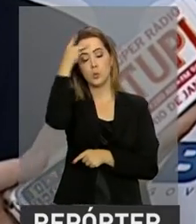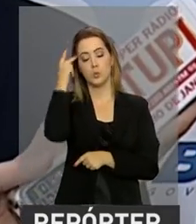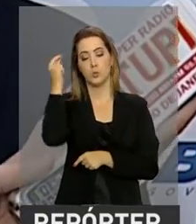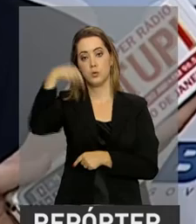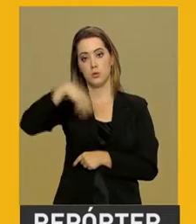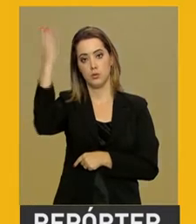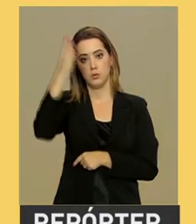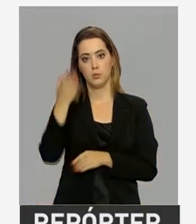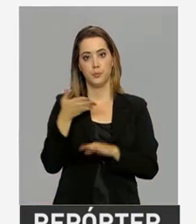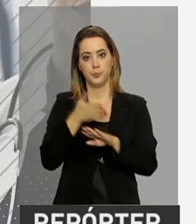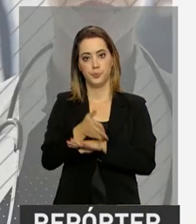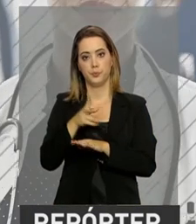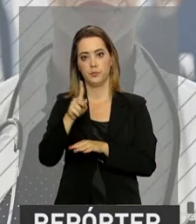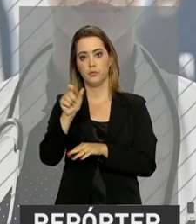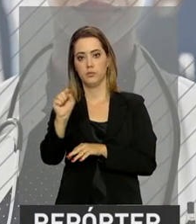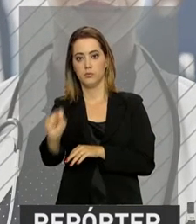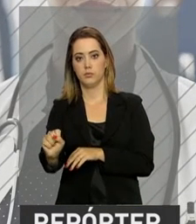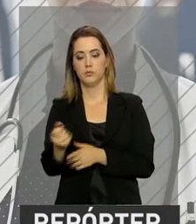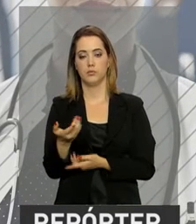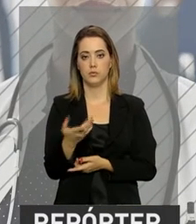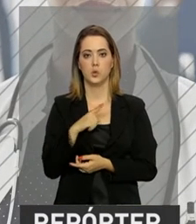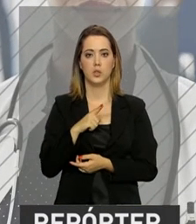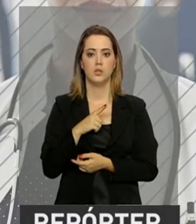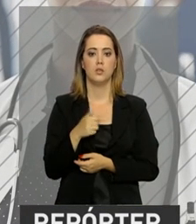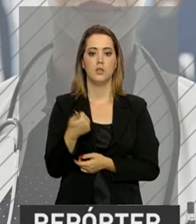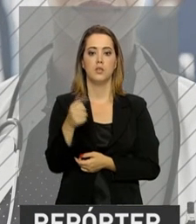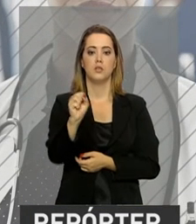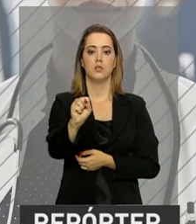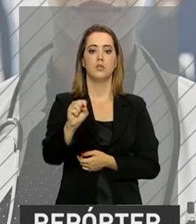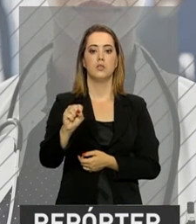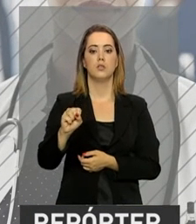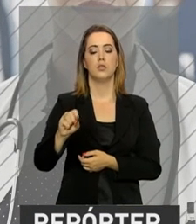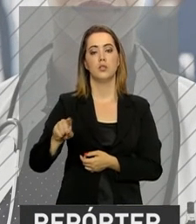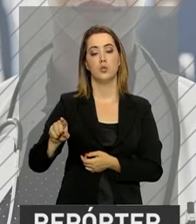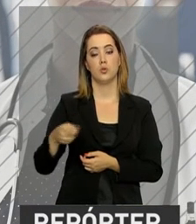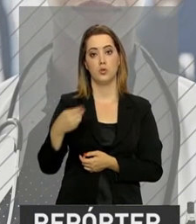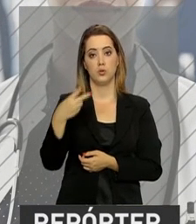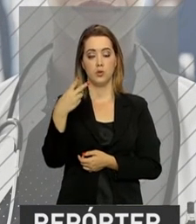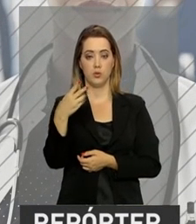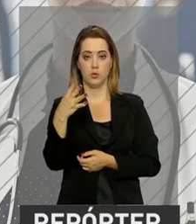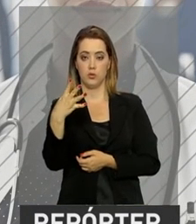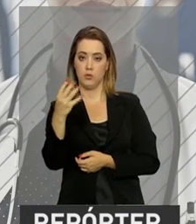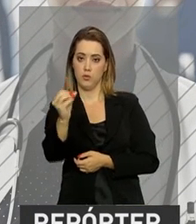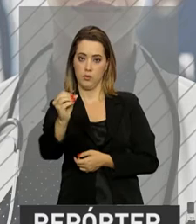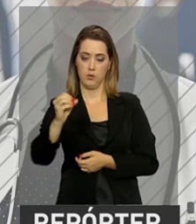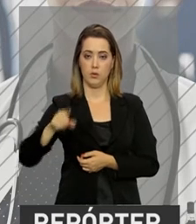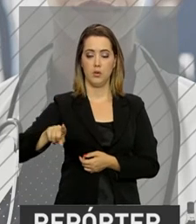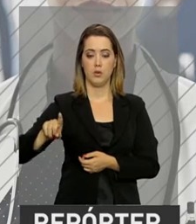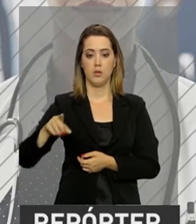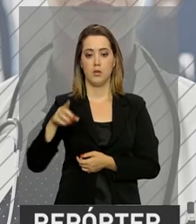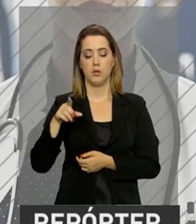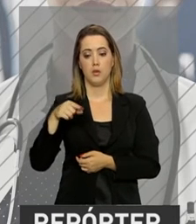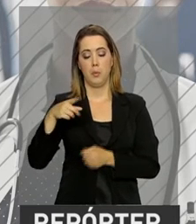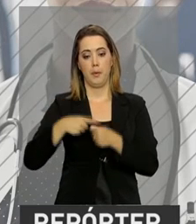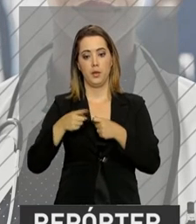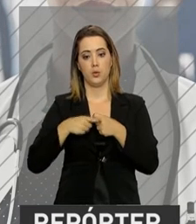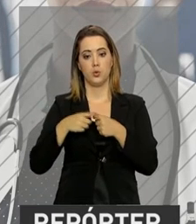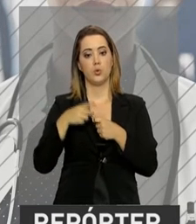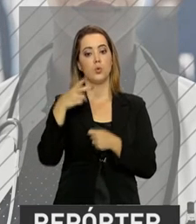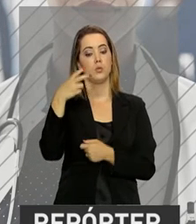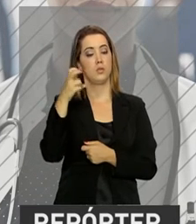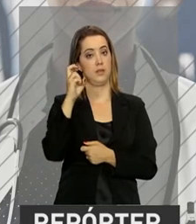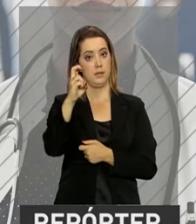essas vagas atualmente o programa tem 18 mil e 200 médicos 5.200 são formados no